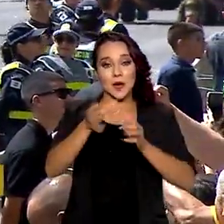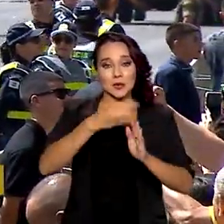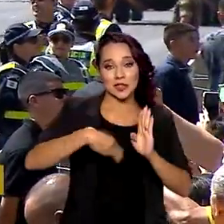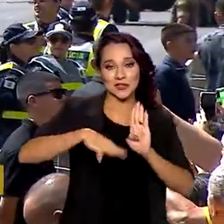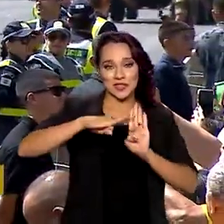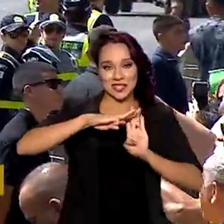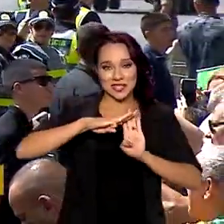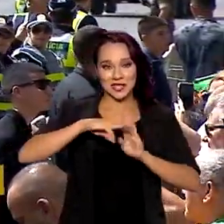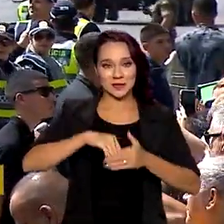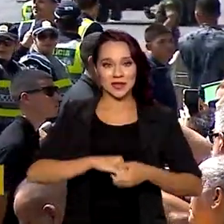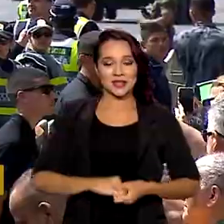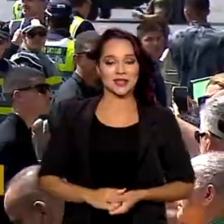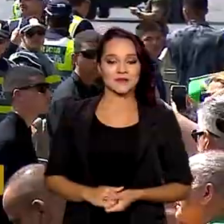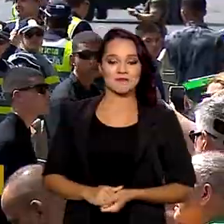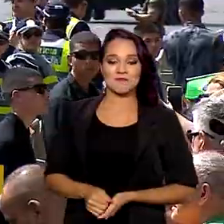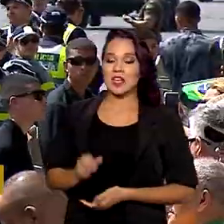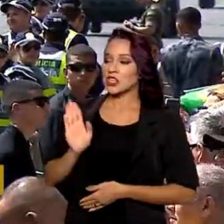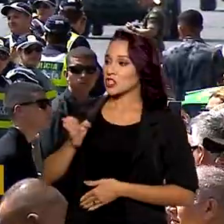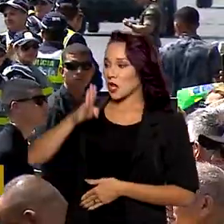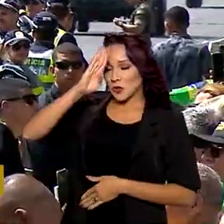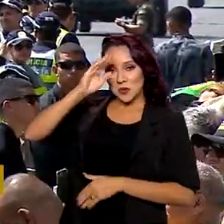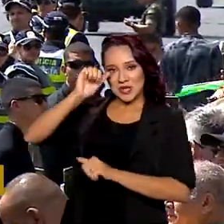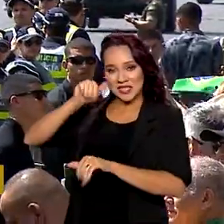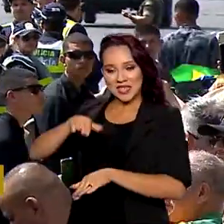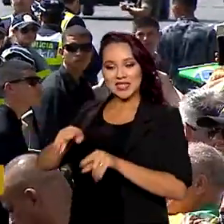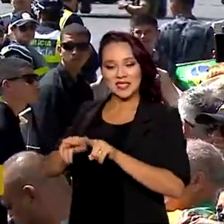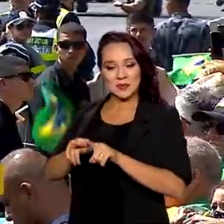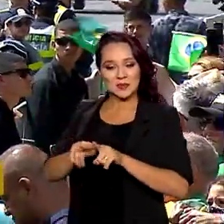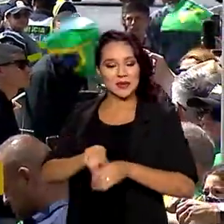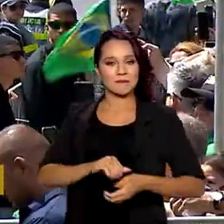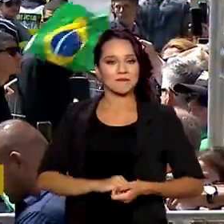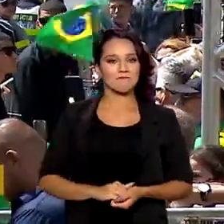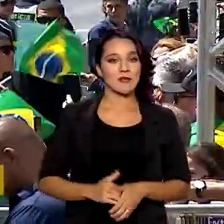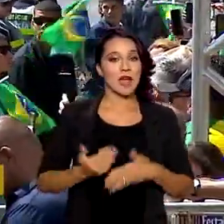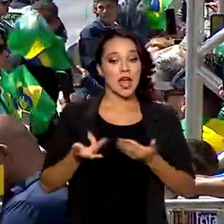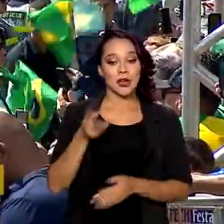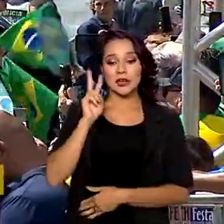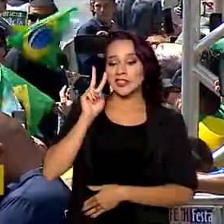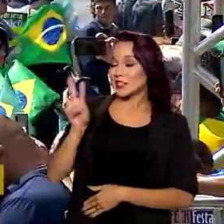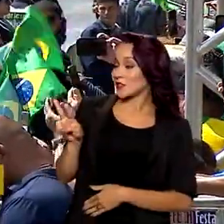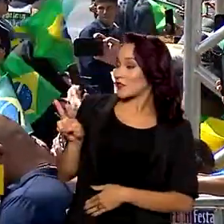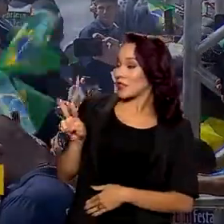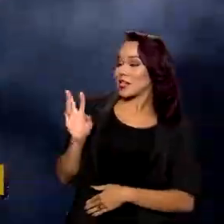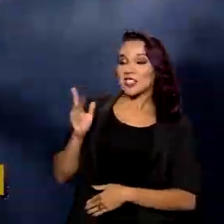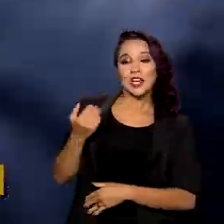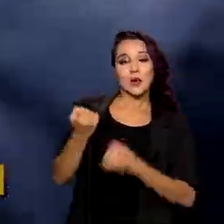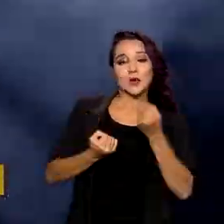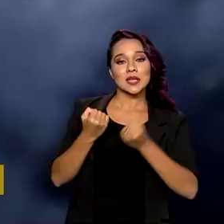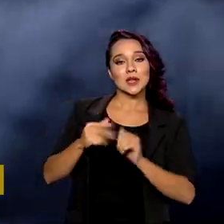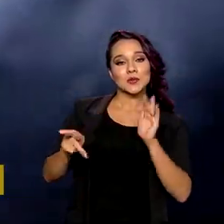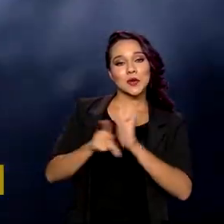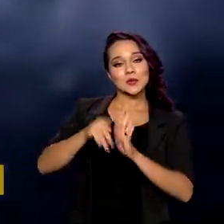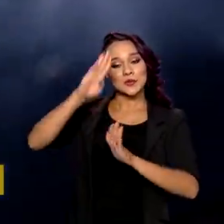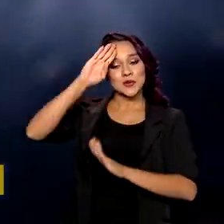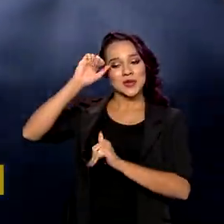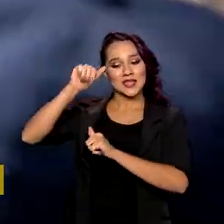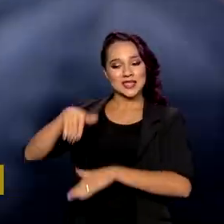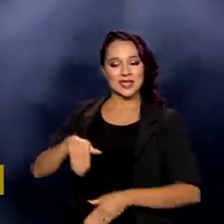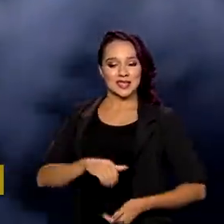Armadas. Aí já do Exército, Coronel? Sim, agora a gente já vê ali as viaturas do Exército,